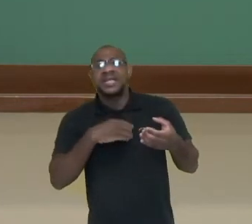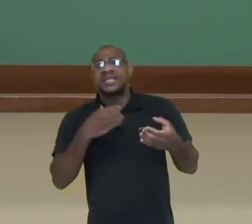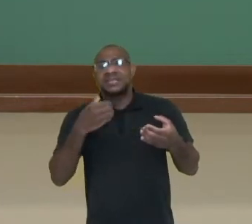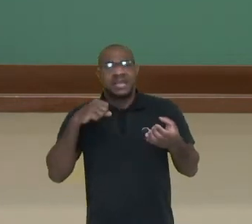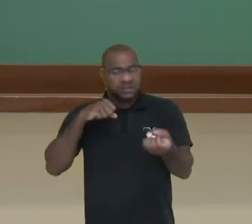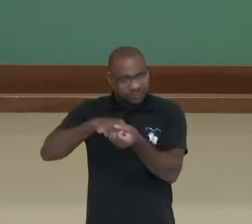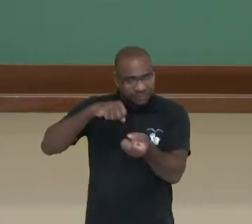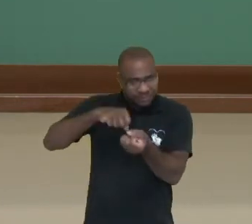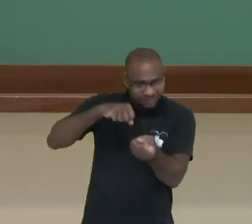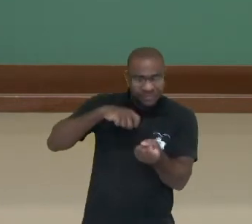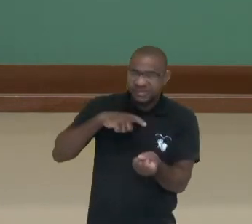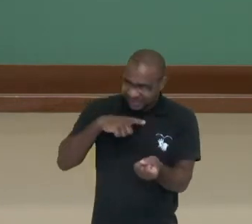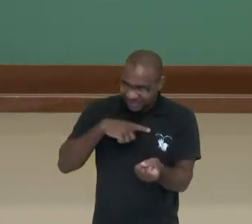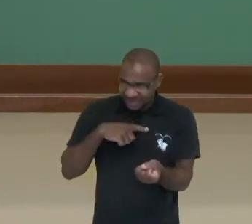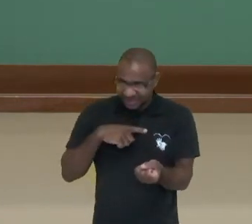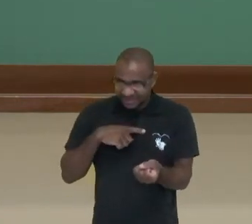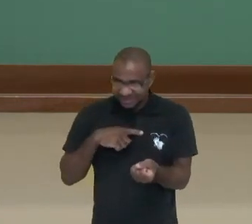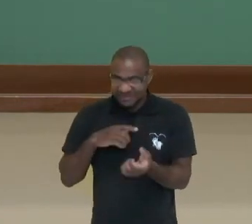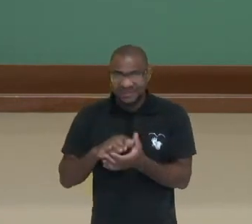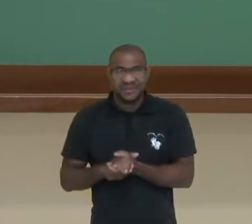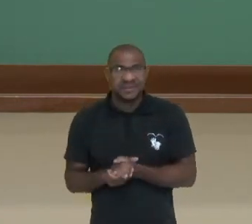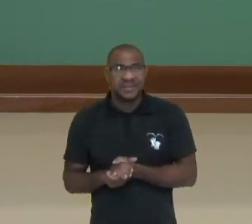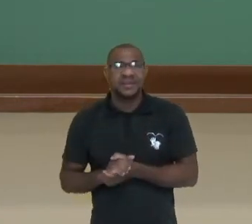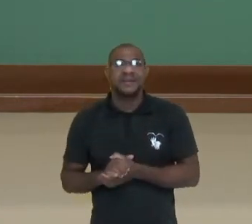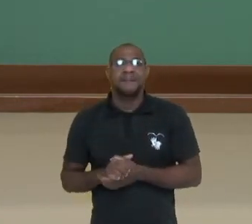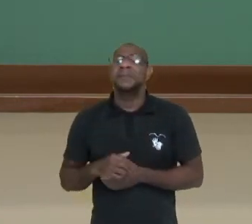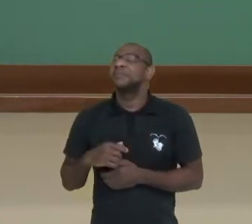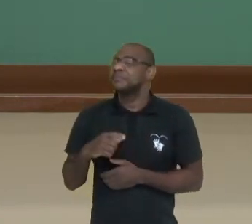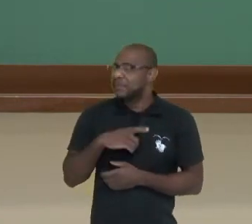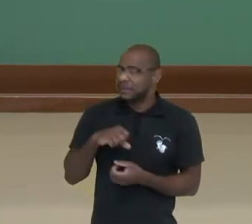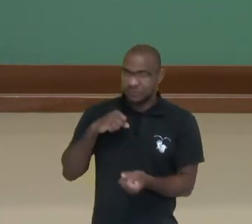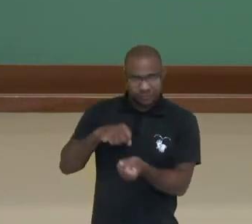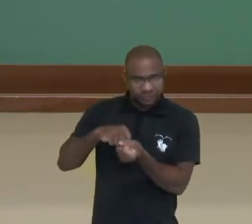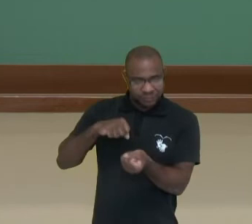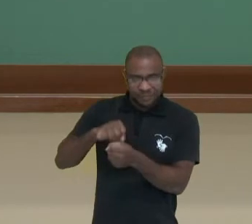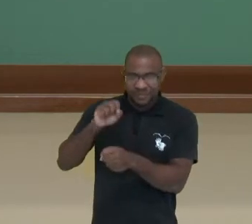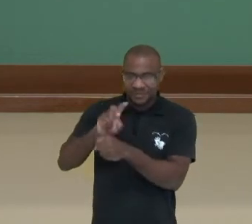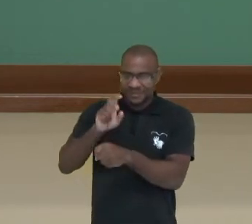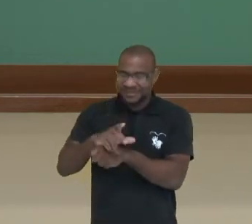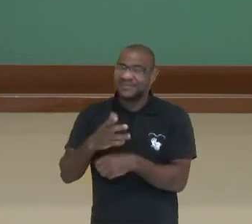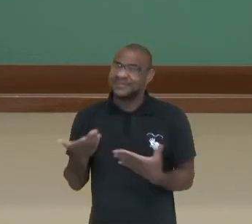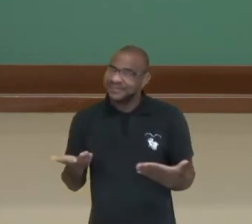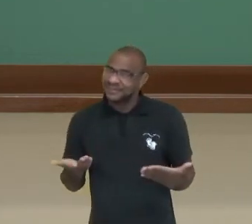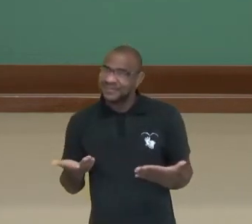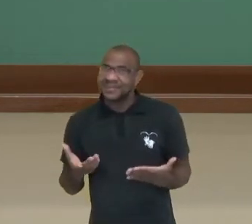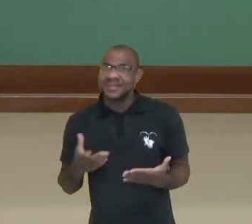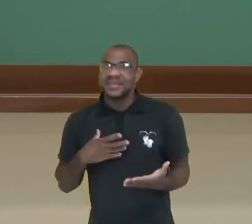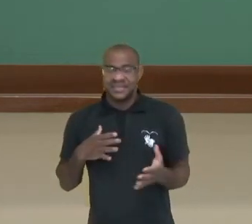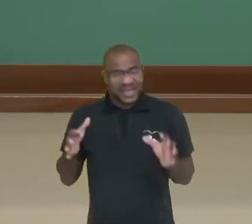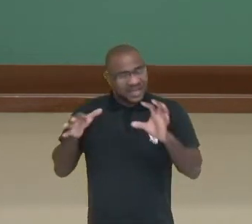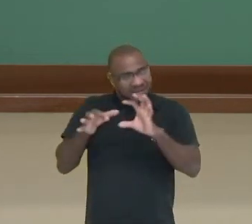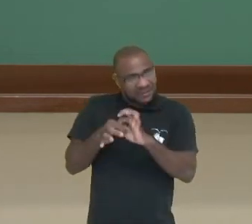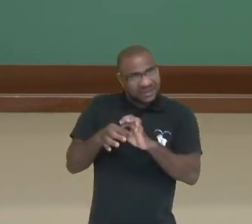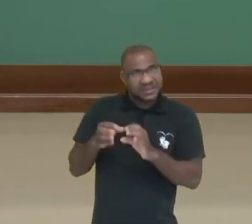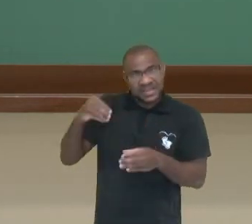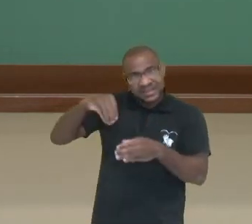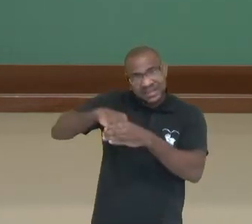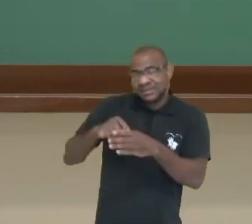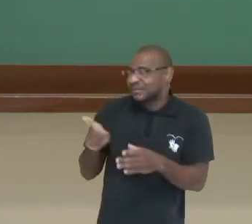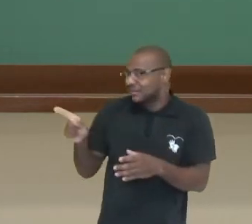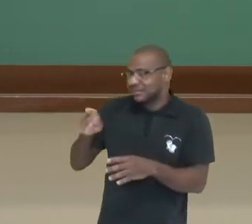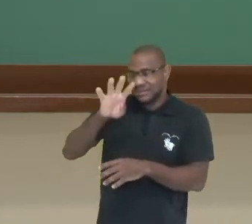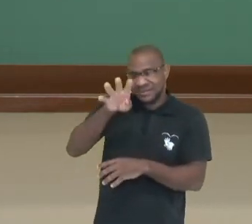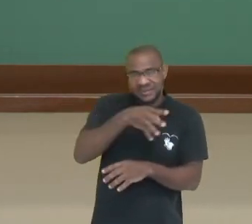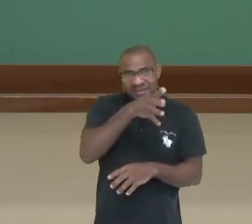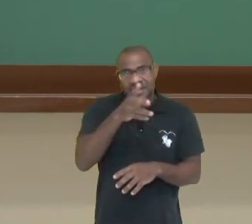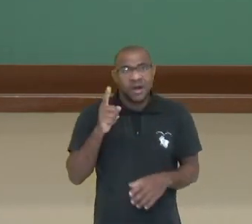nessa tabela que eu mostrei para vocês, será que o que você consome estaria dentro de algum desses? Ora, dá